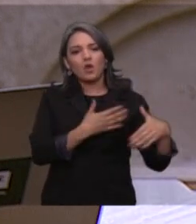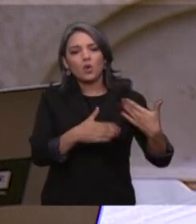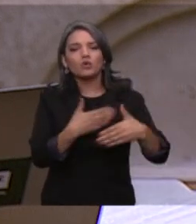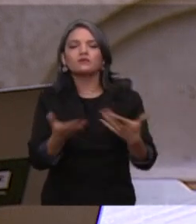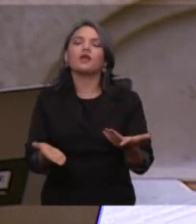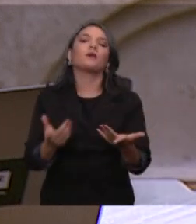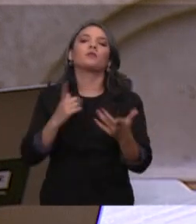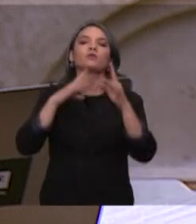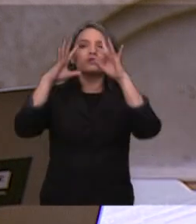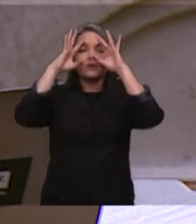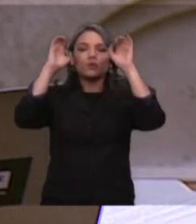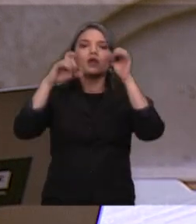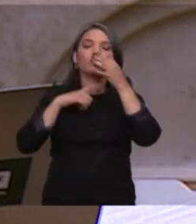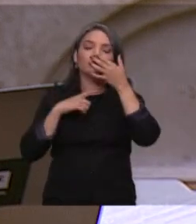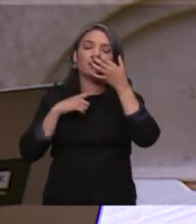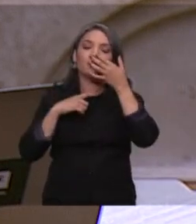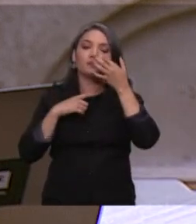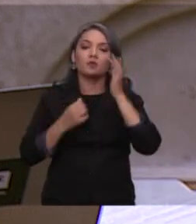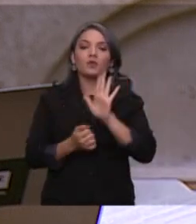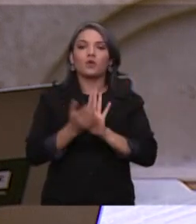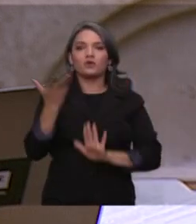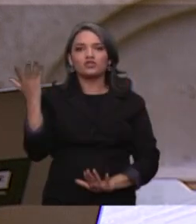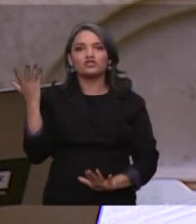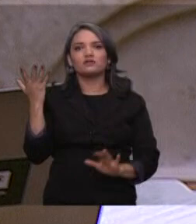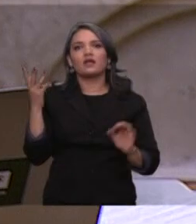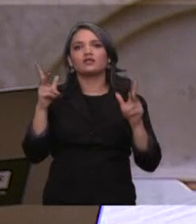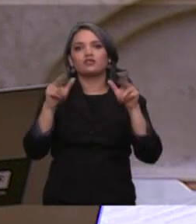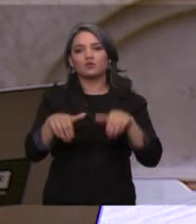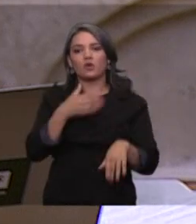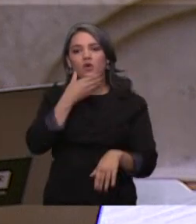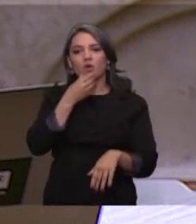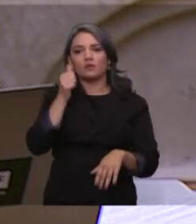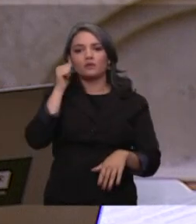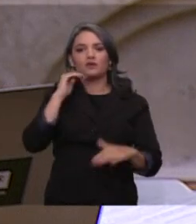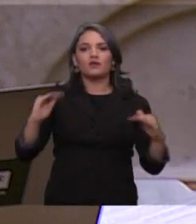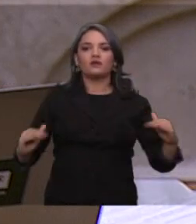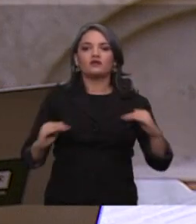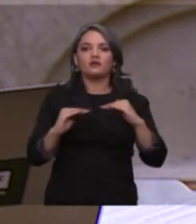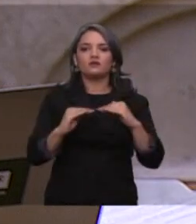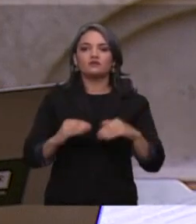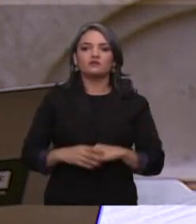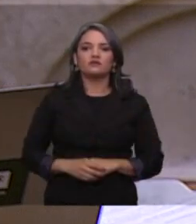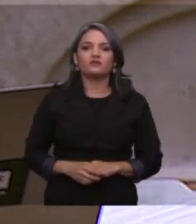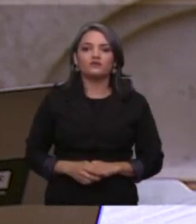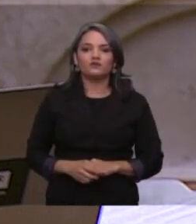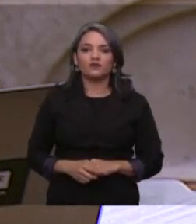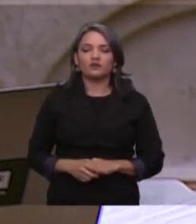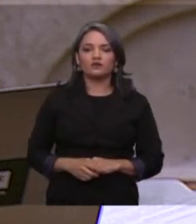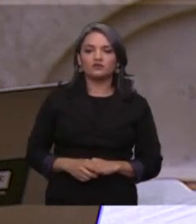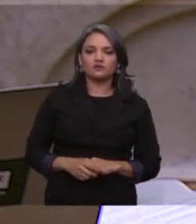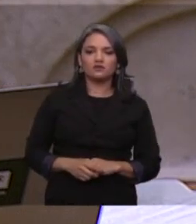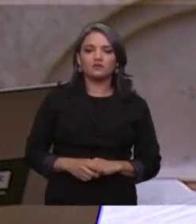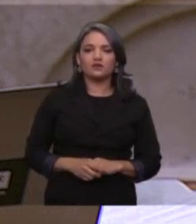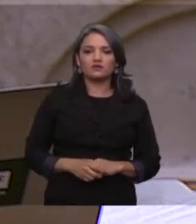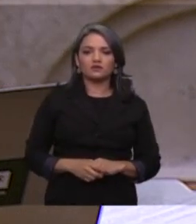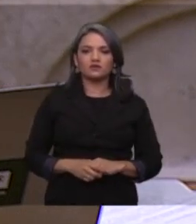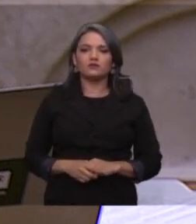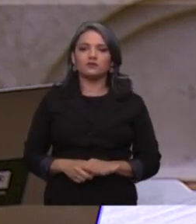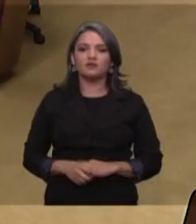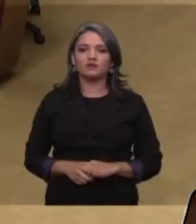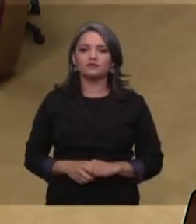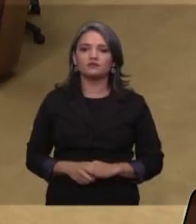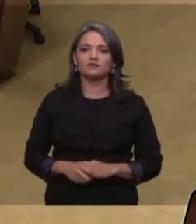homem e mulher. É impossível exagerar a importância dessa iniciativa, ministro, da ministra Rosa Weber. Pois não, ministro Toffoli. Ministro